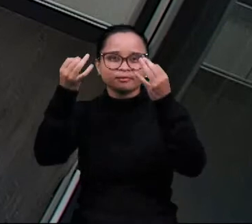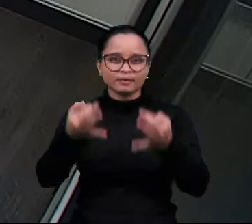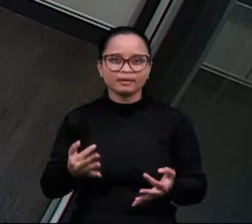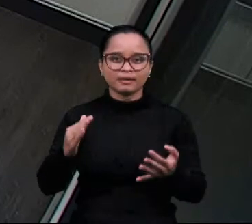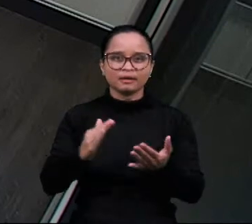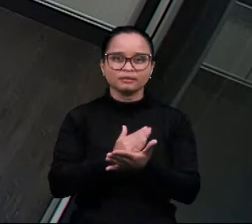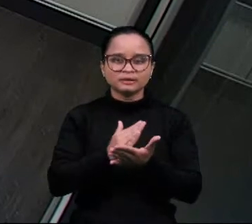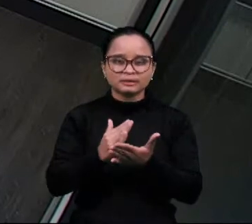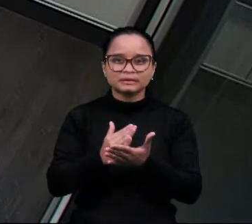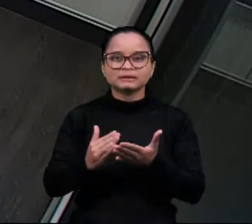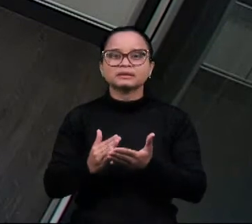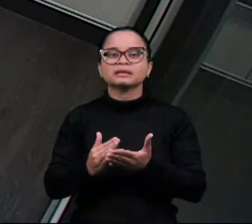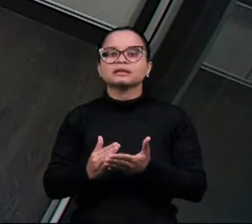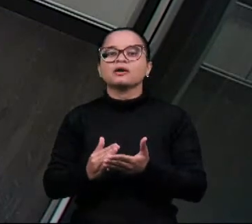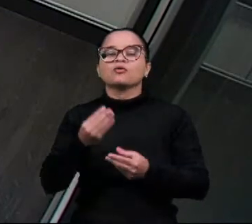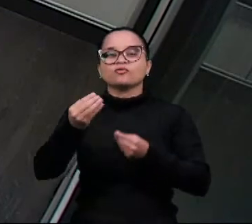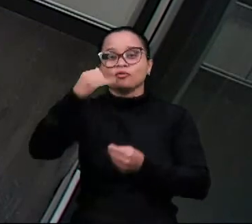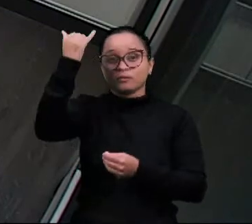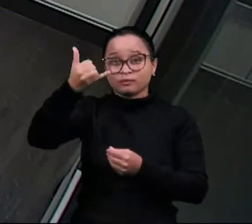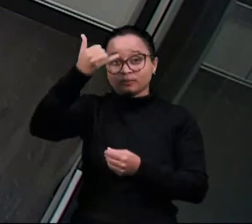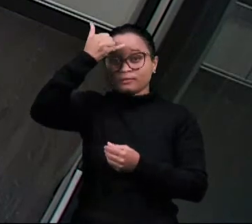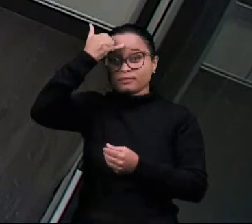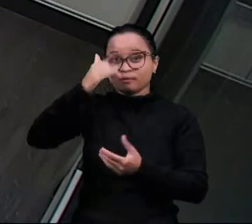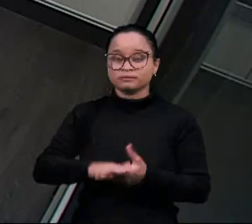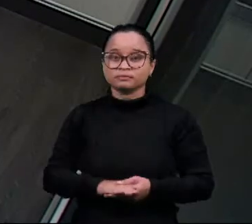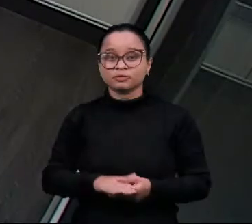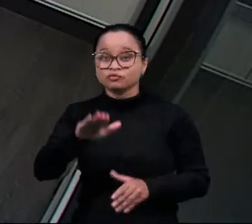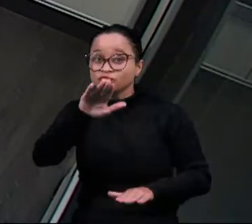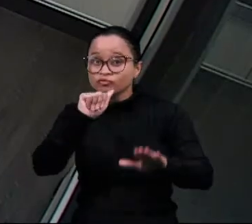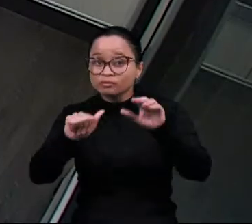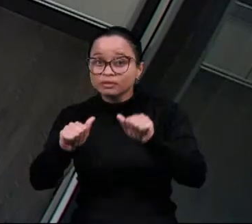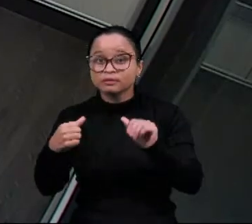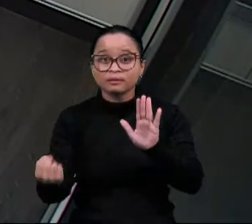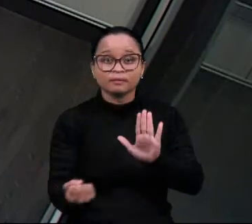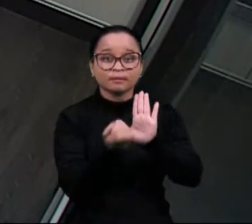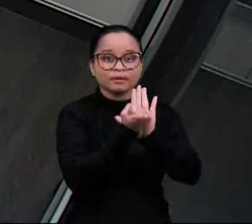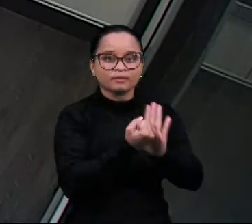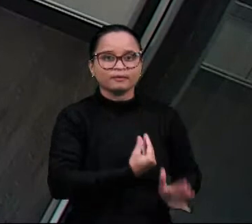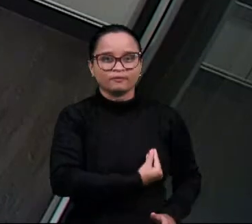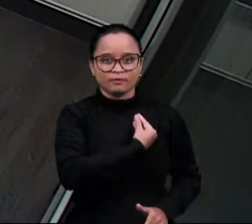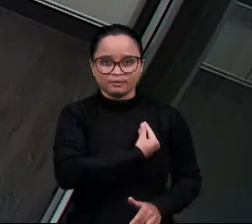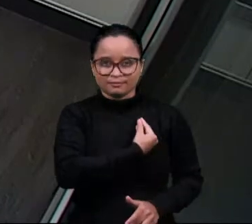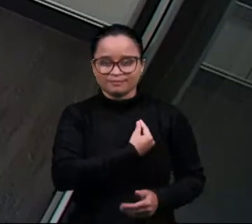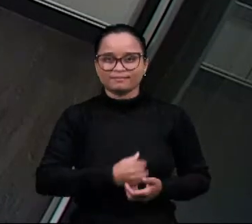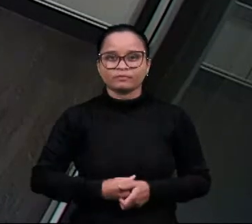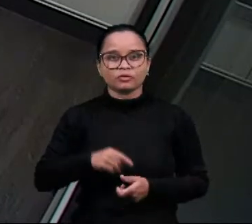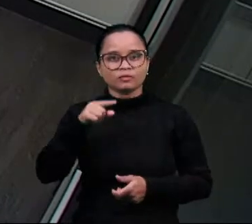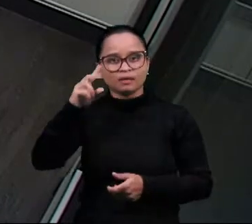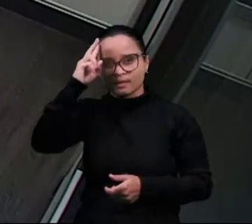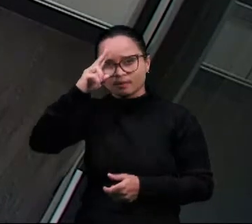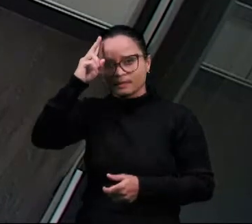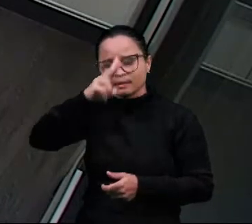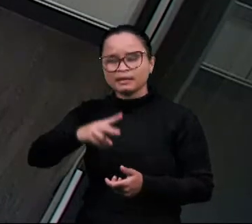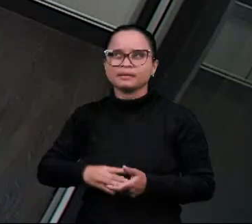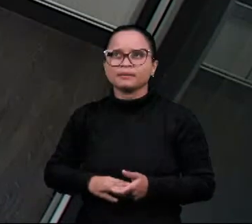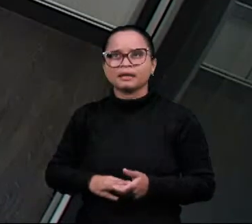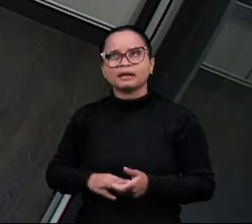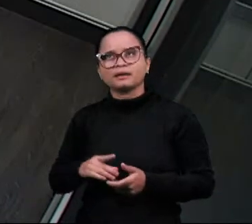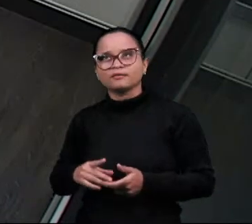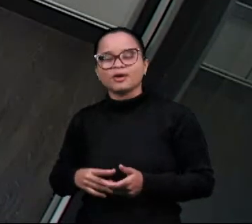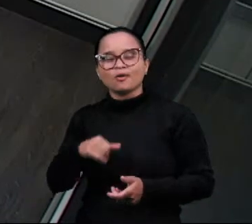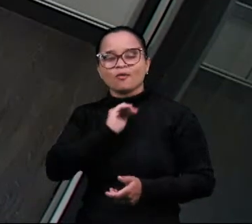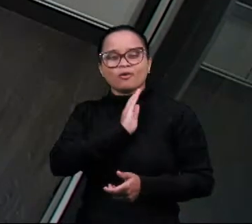nessa trajetória da unção e da ordenação, algo que marcou a sua vida, quando o senhor lembra, vem à mente,